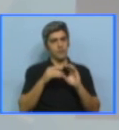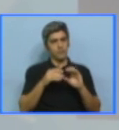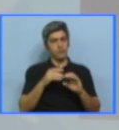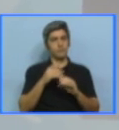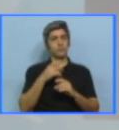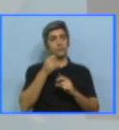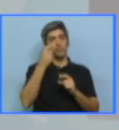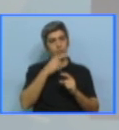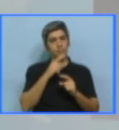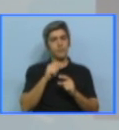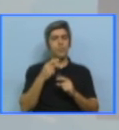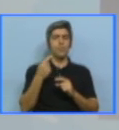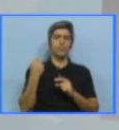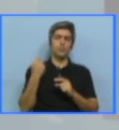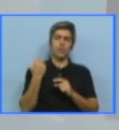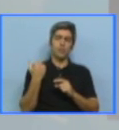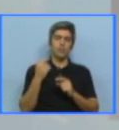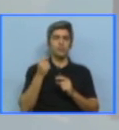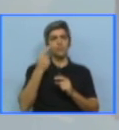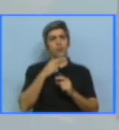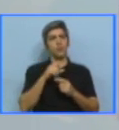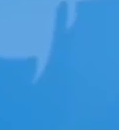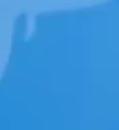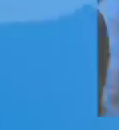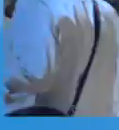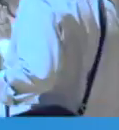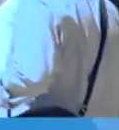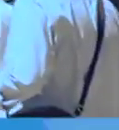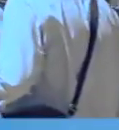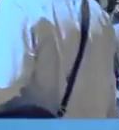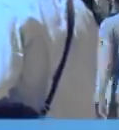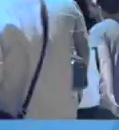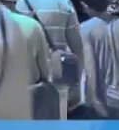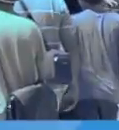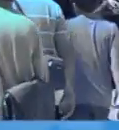mostramos-lhe outras mais recentes que marcam a atualidade religiosa.